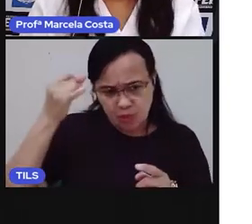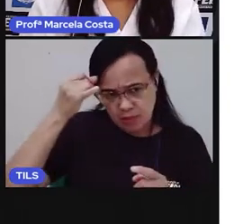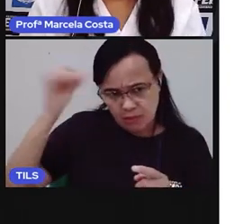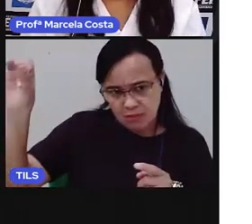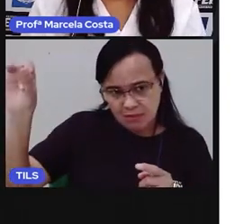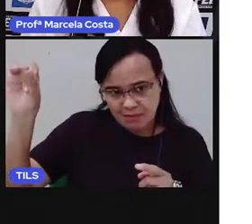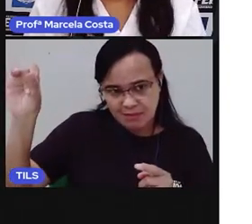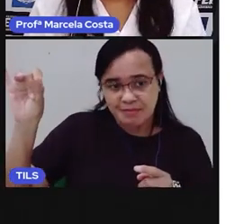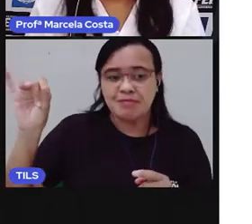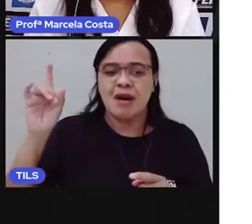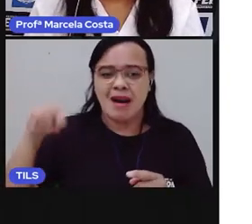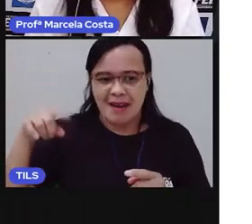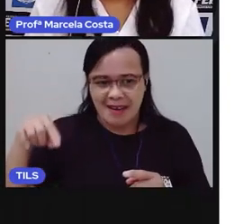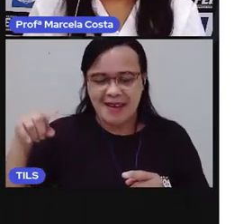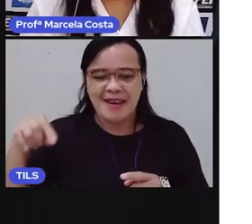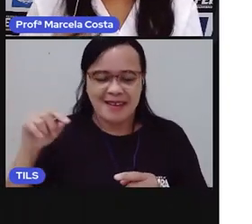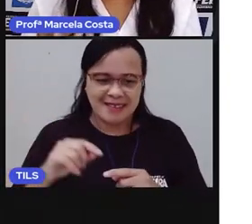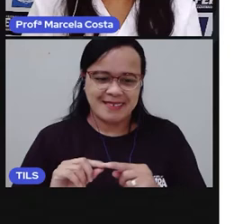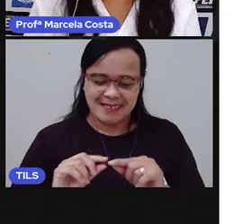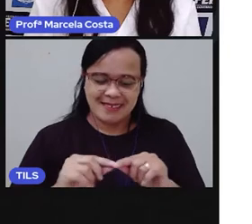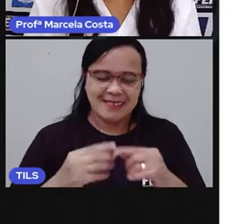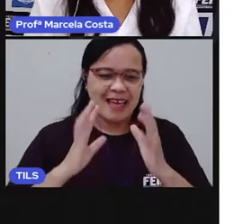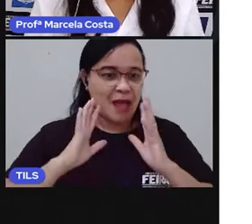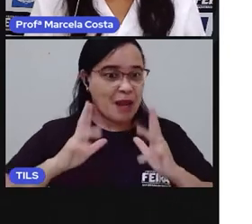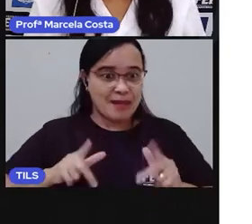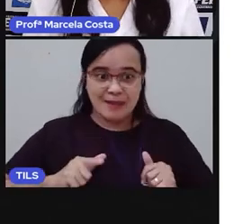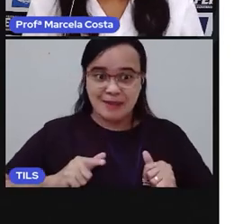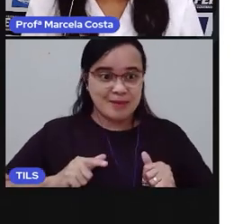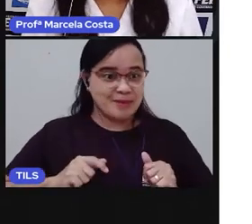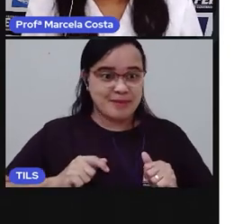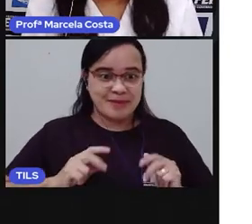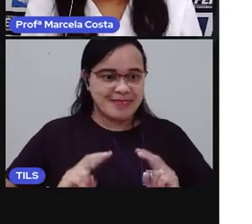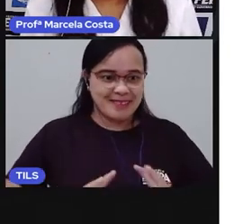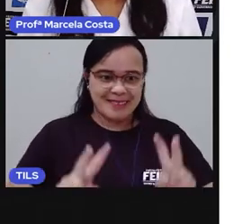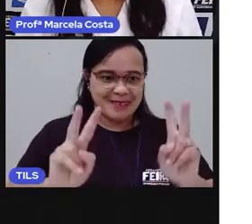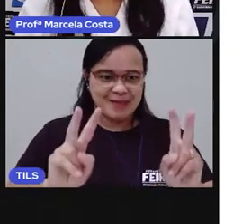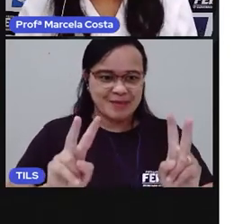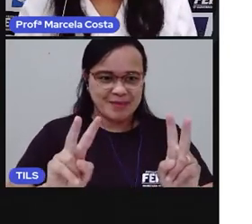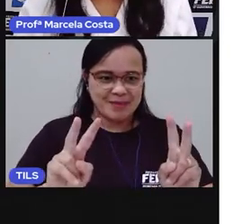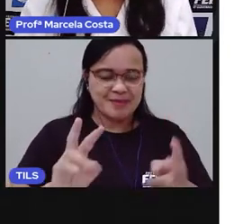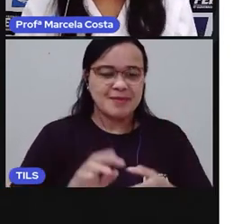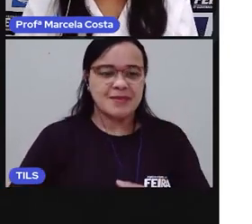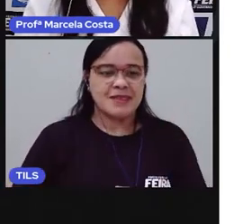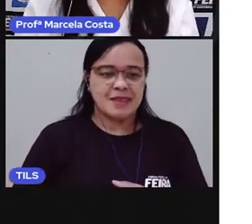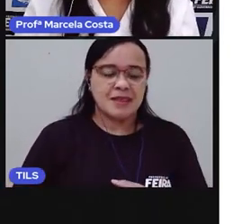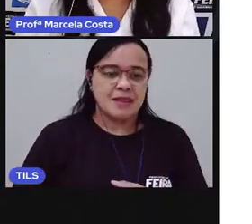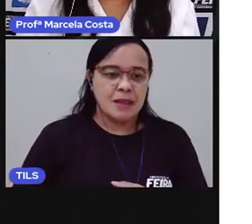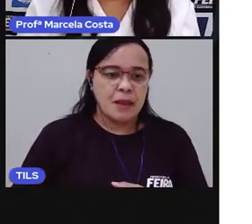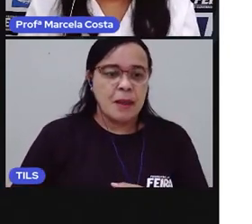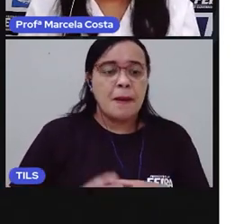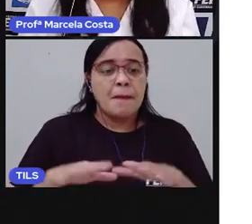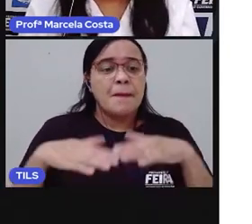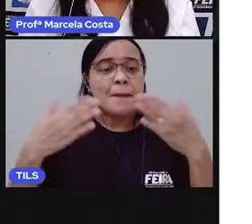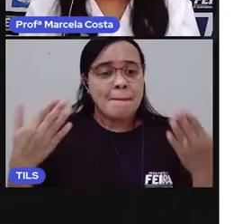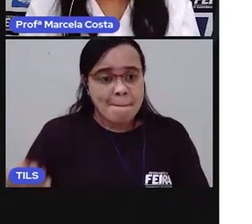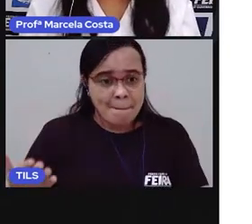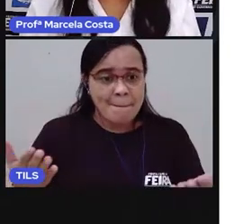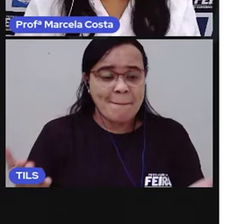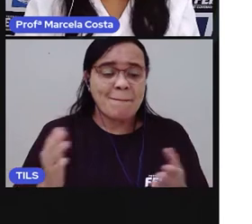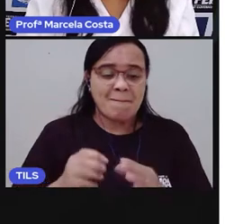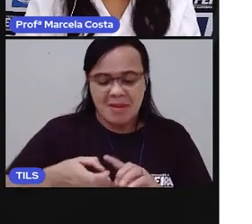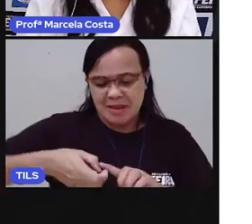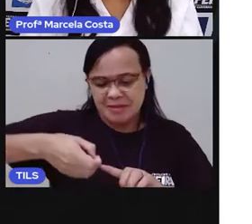sujeira embaixo da unha. Então, ou você corta as unhas para não acumular